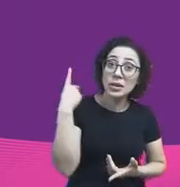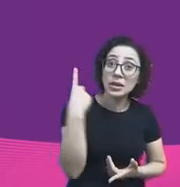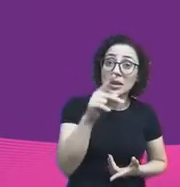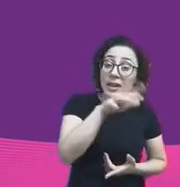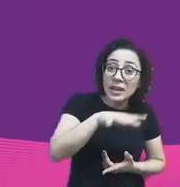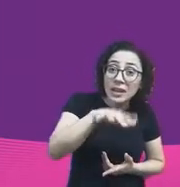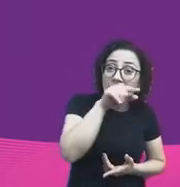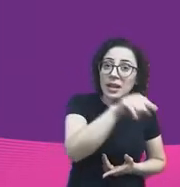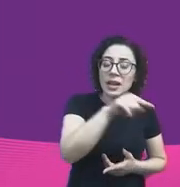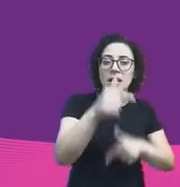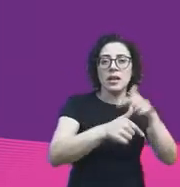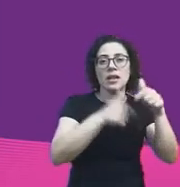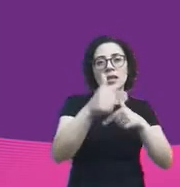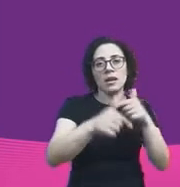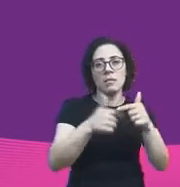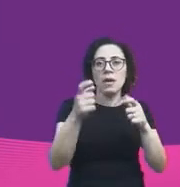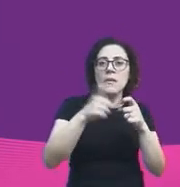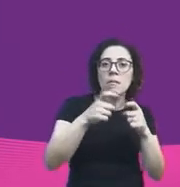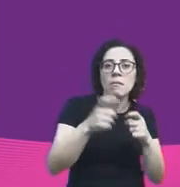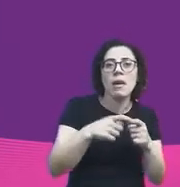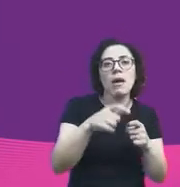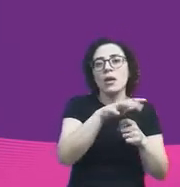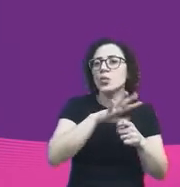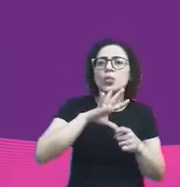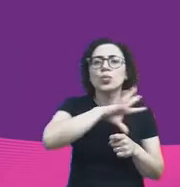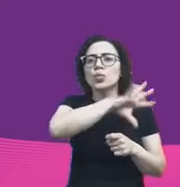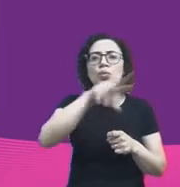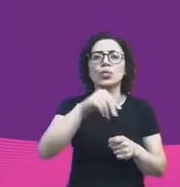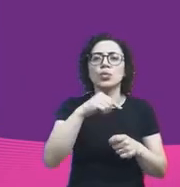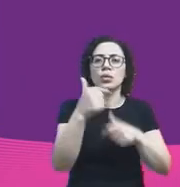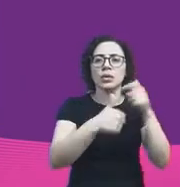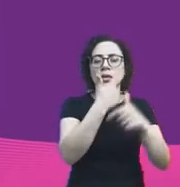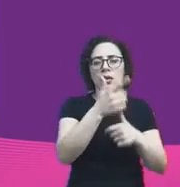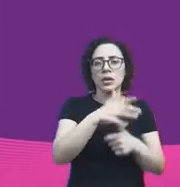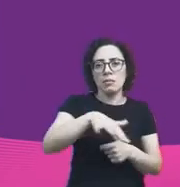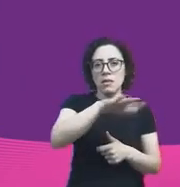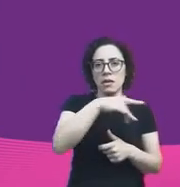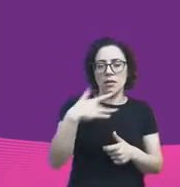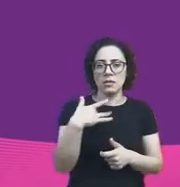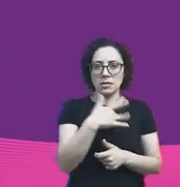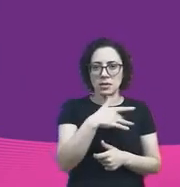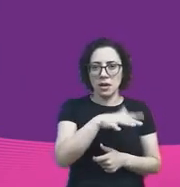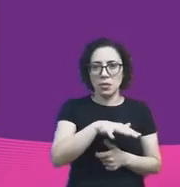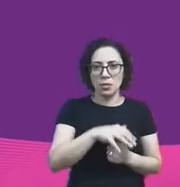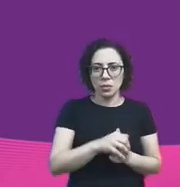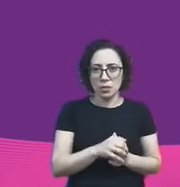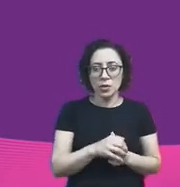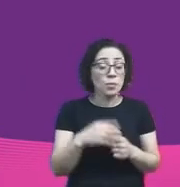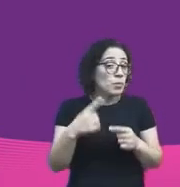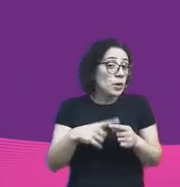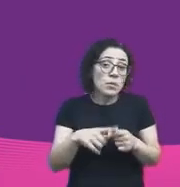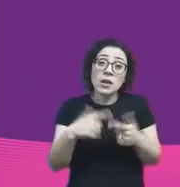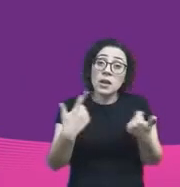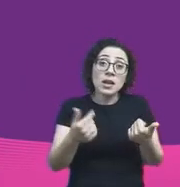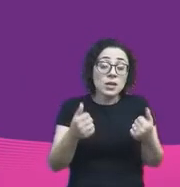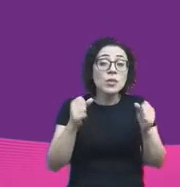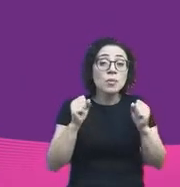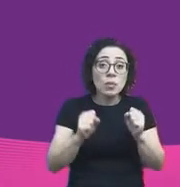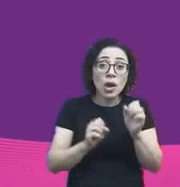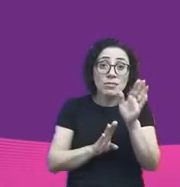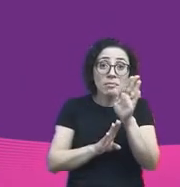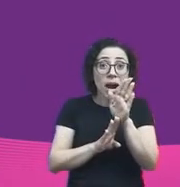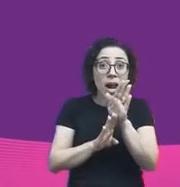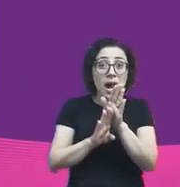erros médicos e à exaustão, o que leva ao aumento dos custos, tá? E isso é super importante.